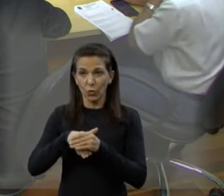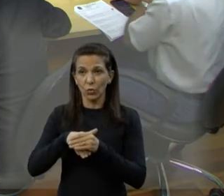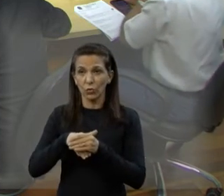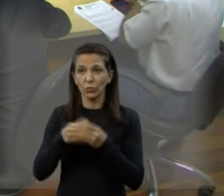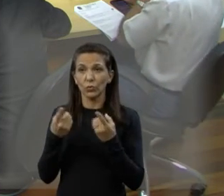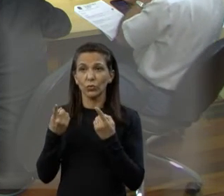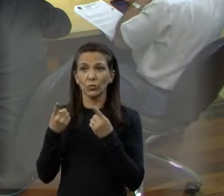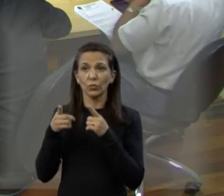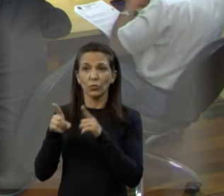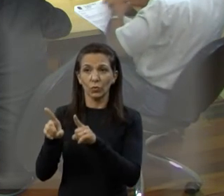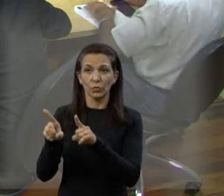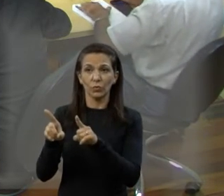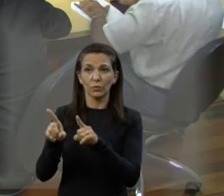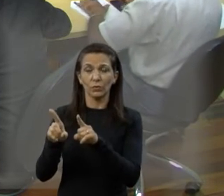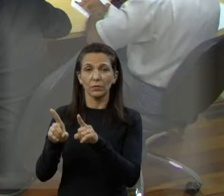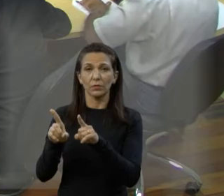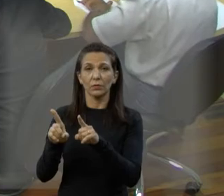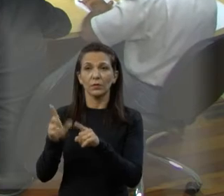Carlão